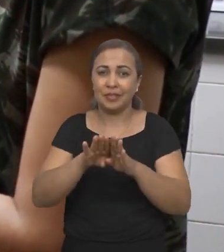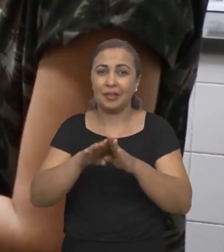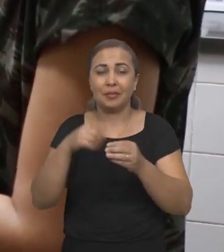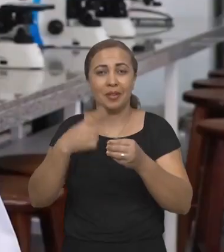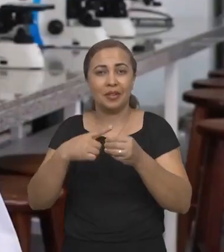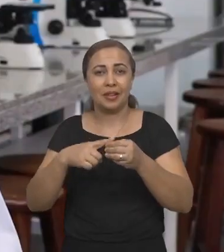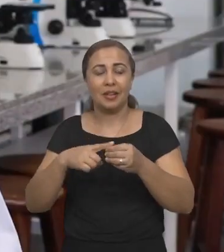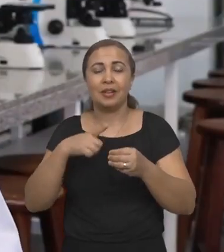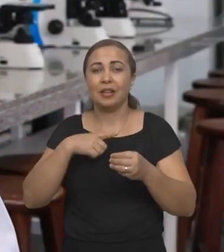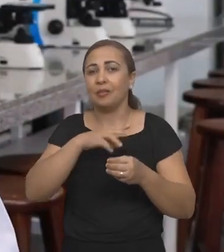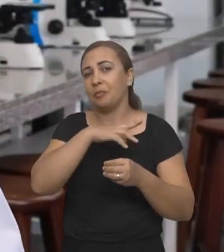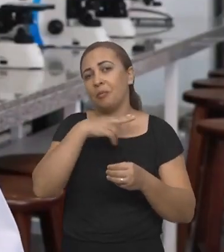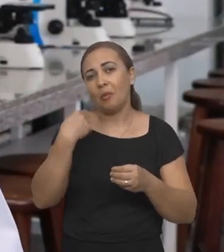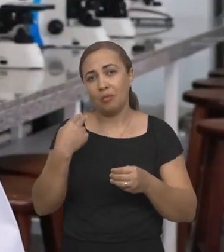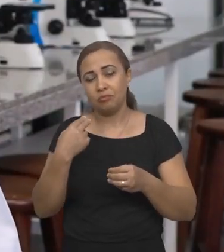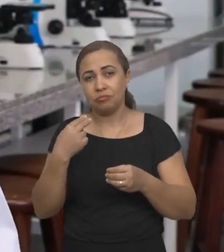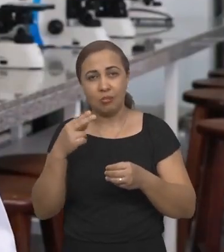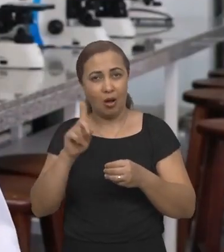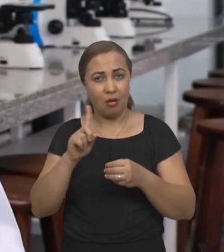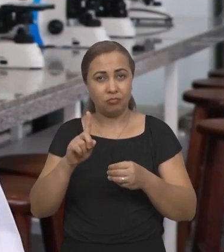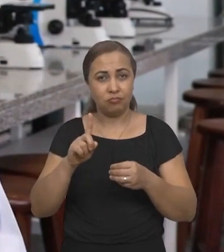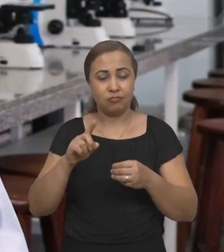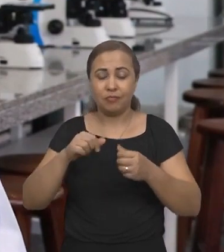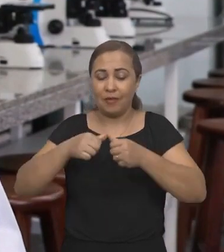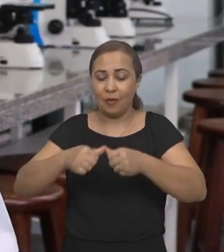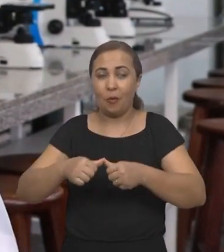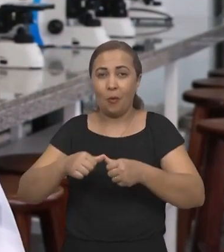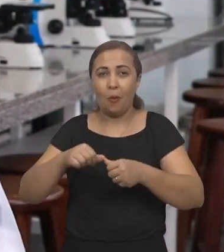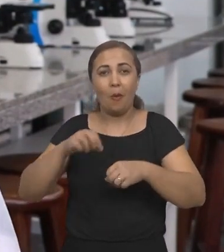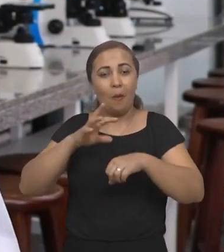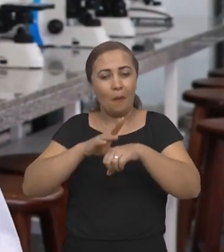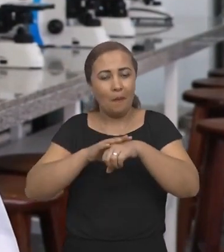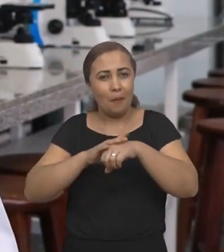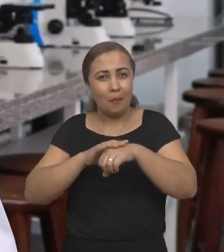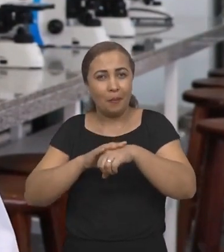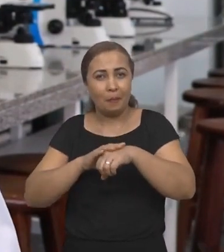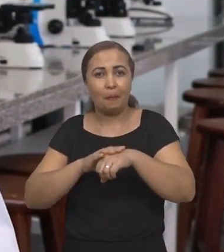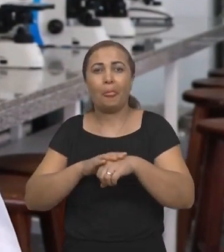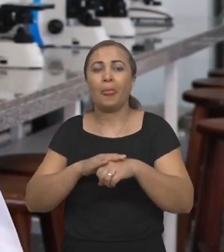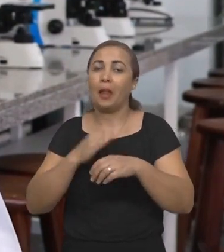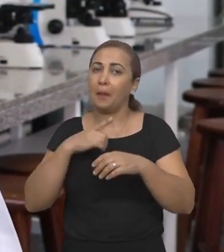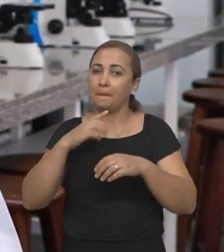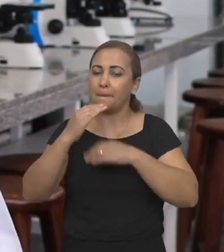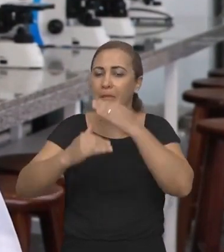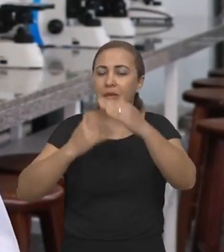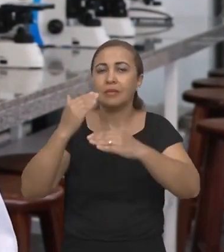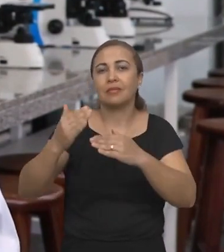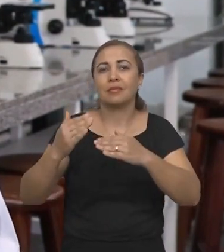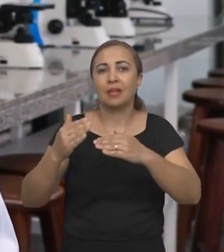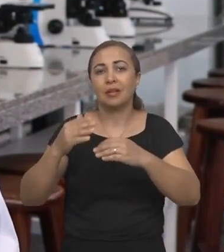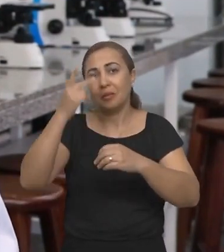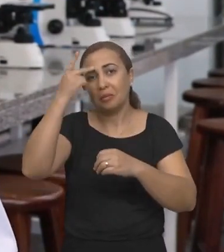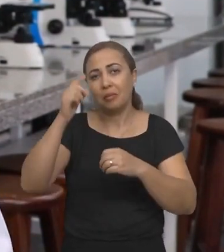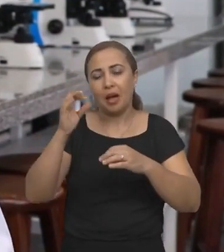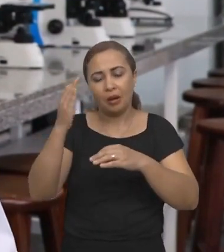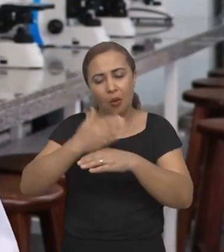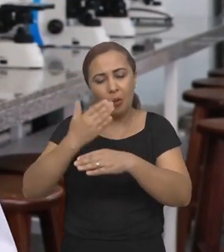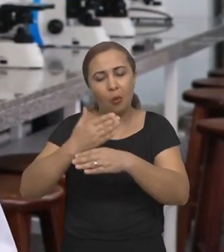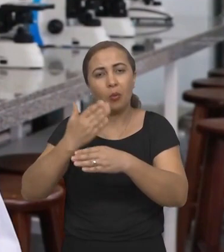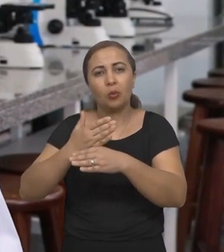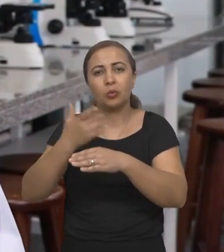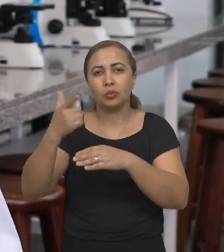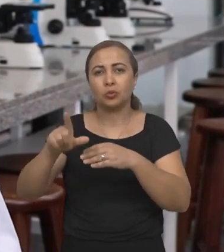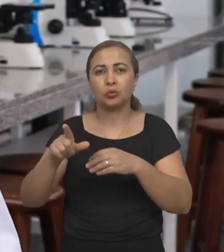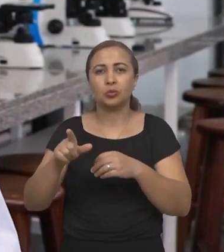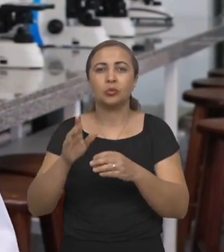Lagarto, também vítima de um atropelamento por um automóvel, eles passaram por esse procedimento simplesmente para